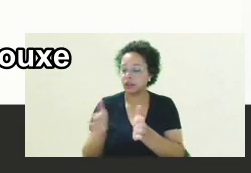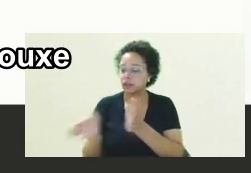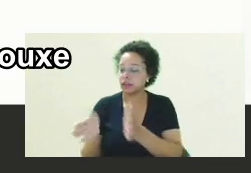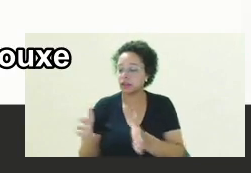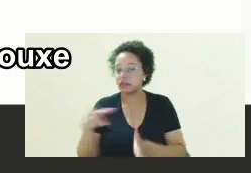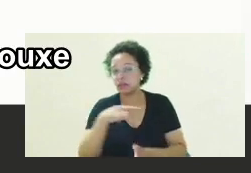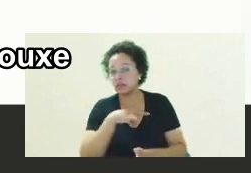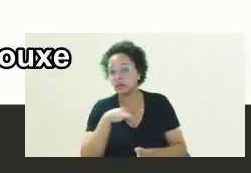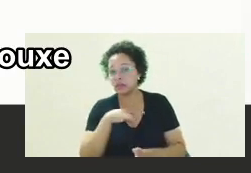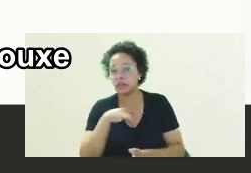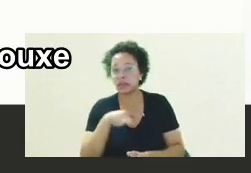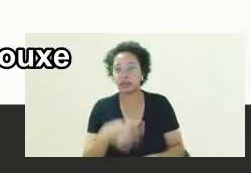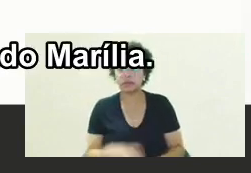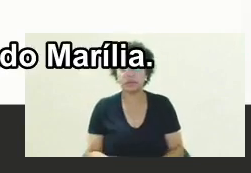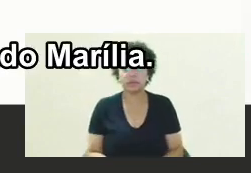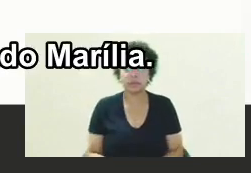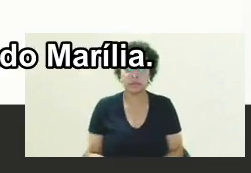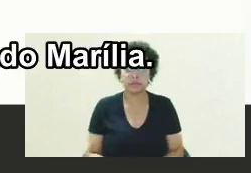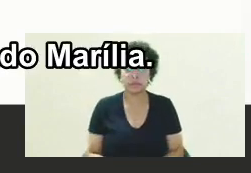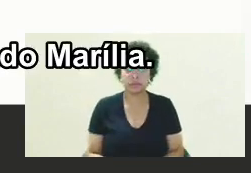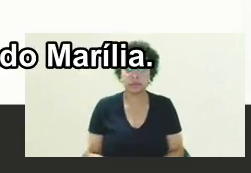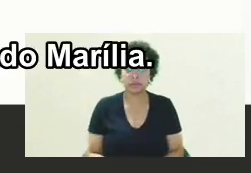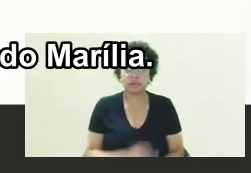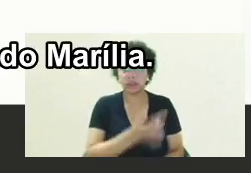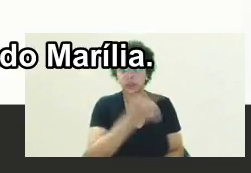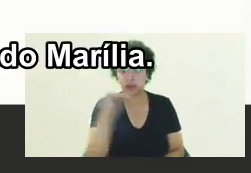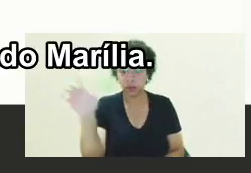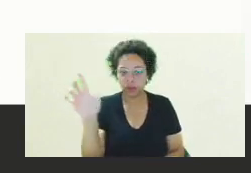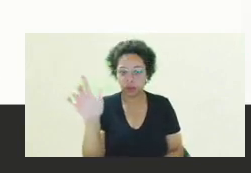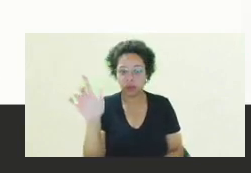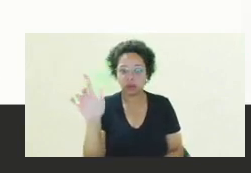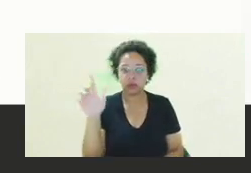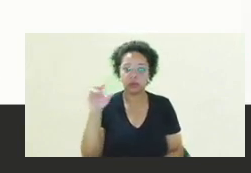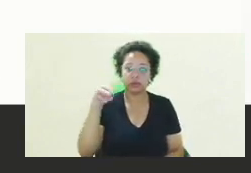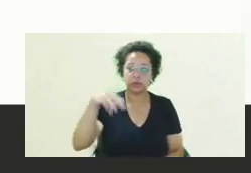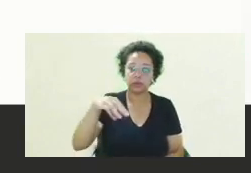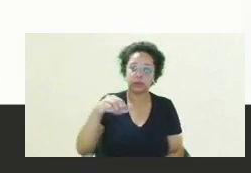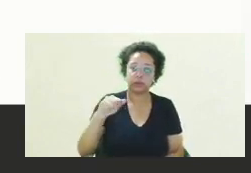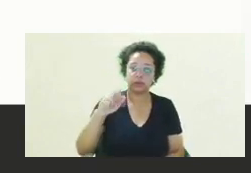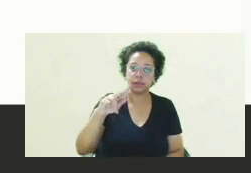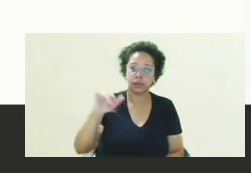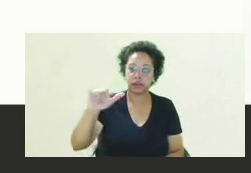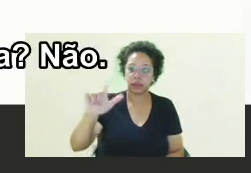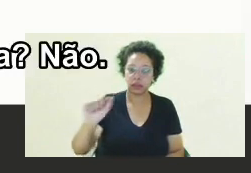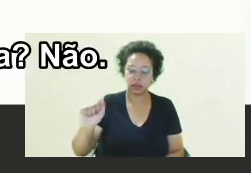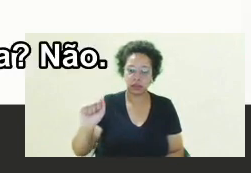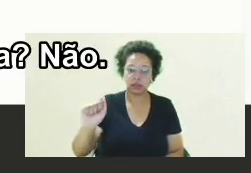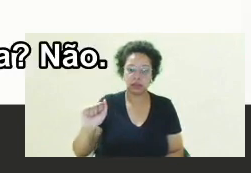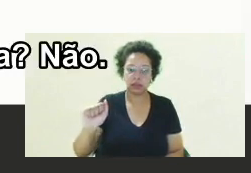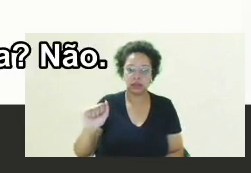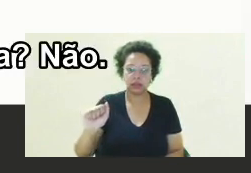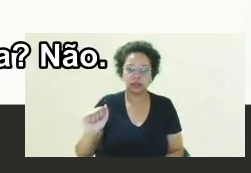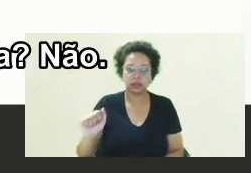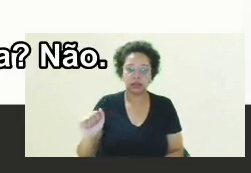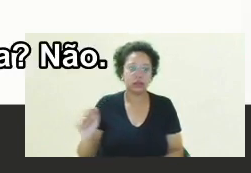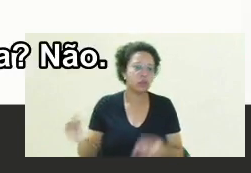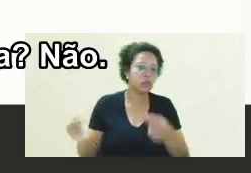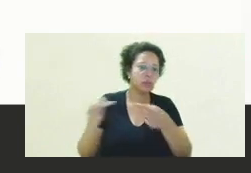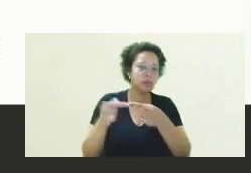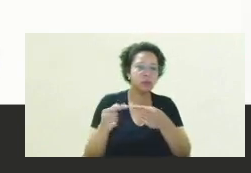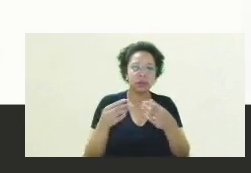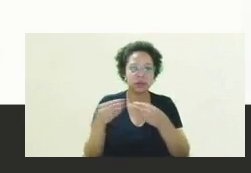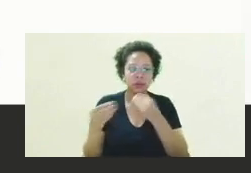seus problemas. E eu trouxe um outro personagem aí chamado Marília. Qualquer semelhança é coincidência?